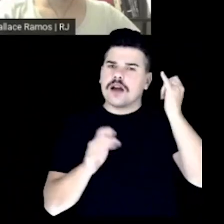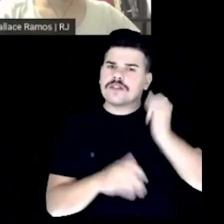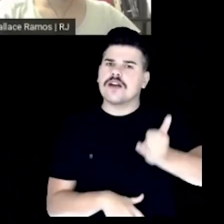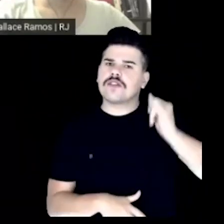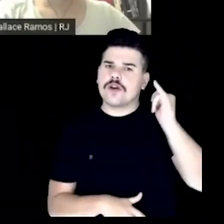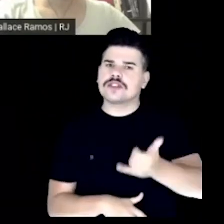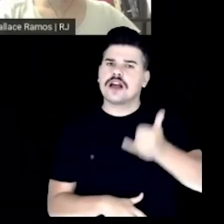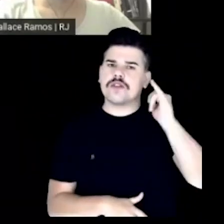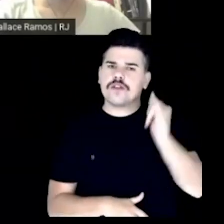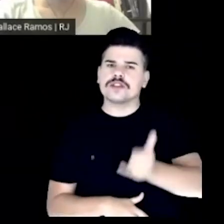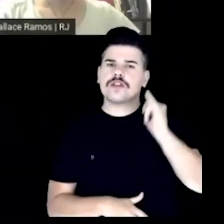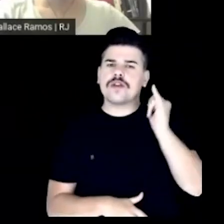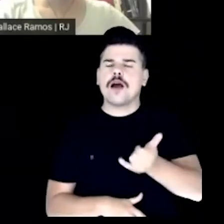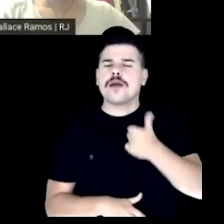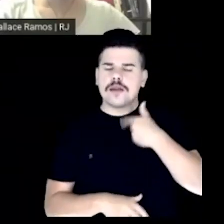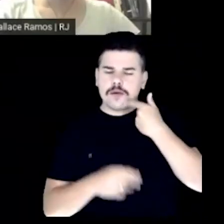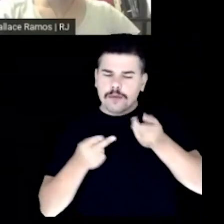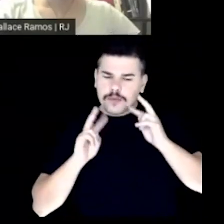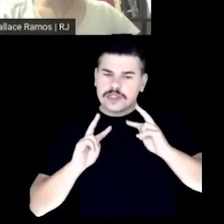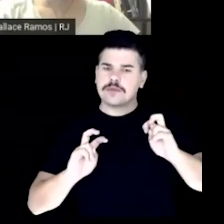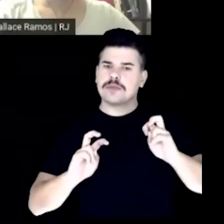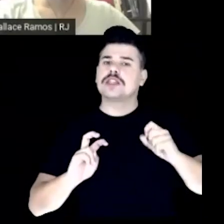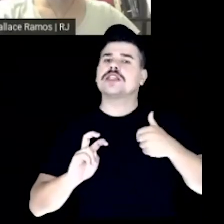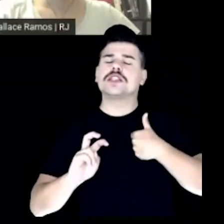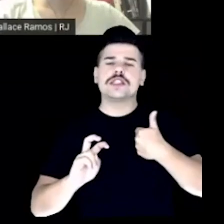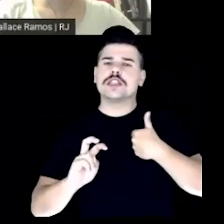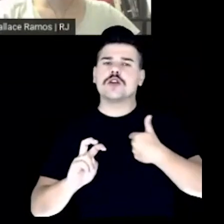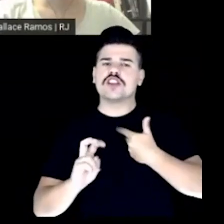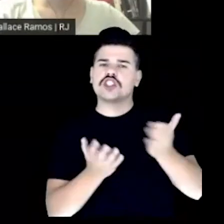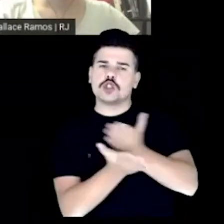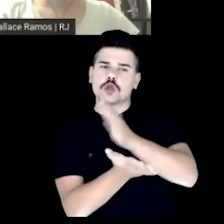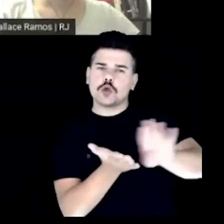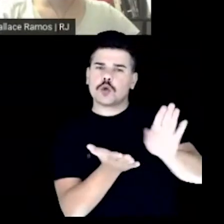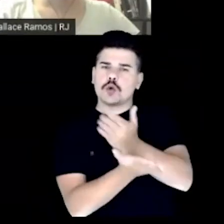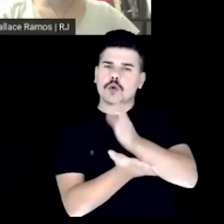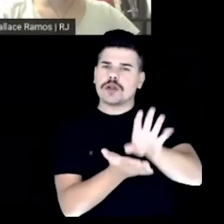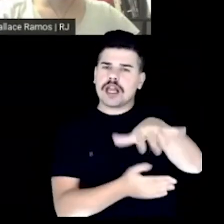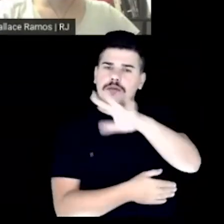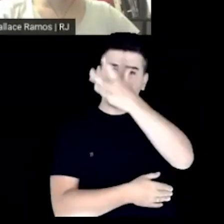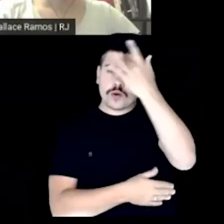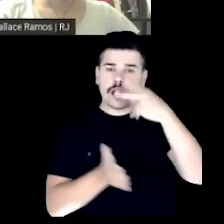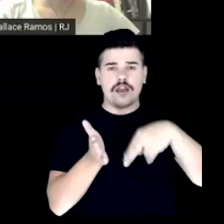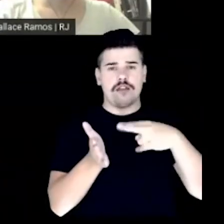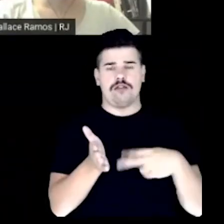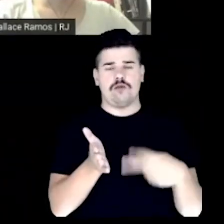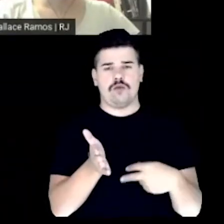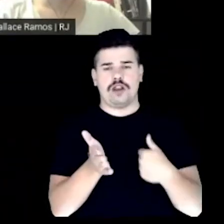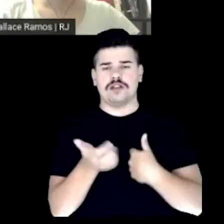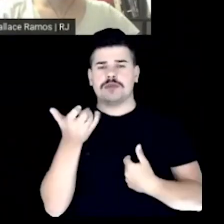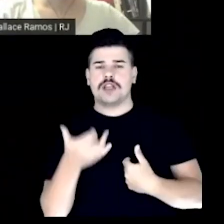forma, quanto mais eu falava isso, mais eu notava que eu estava me excluindo de formar leitores, sabe? Eu comecei a notar